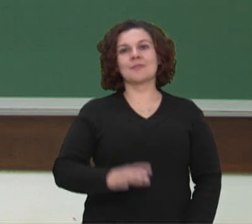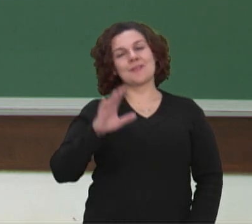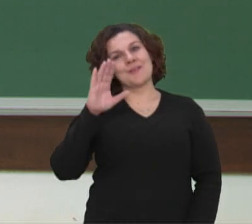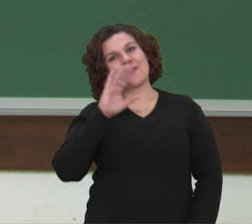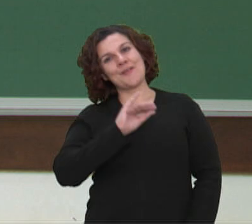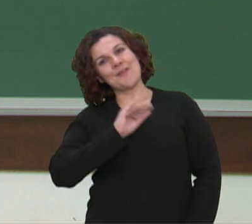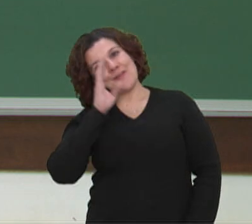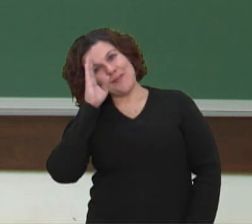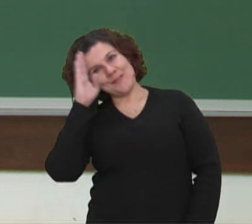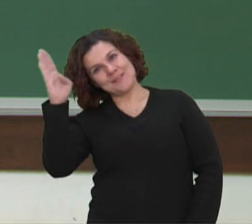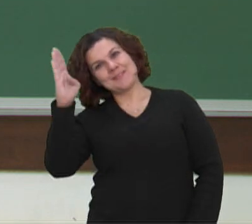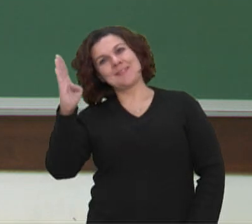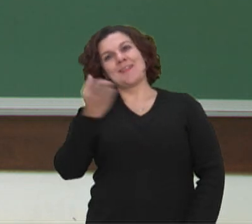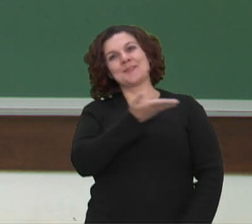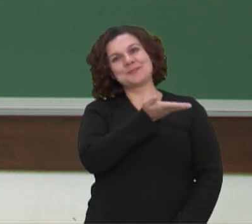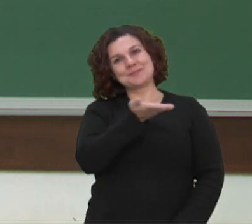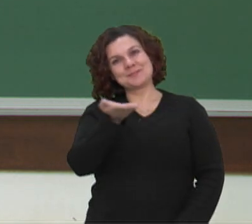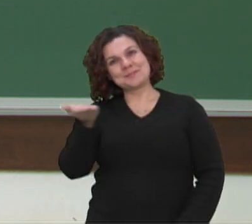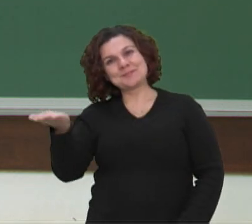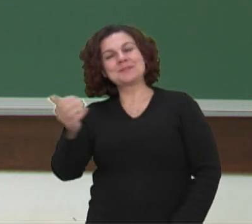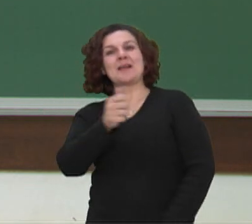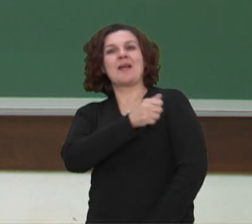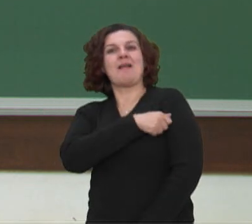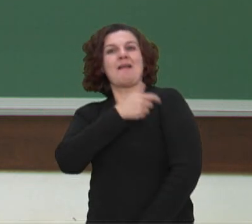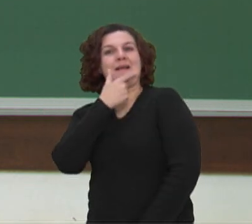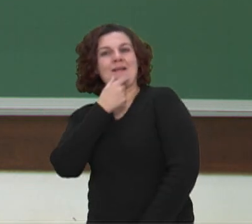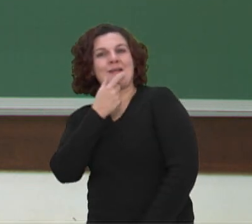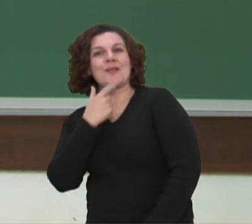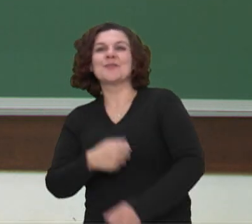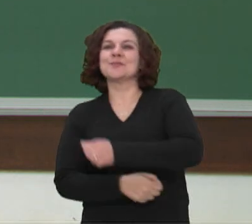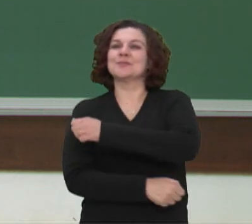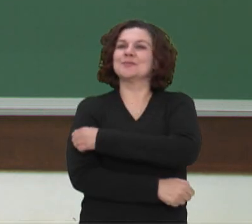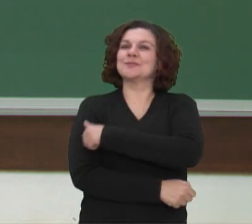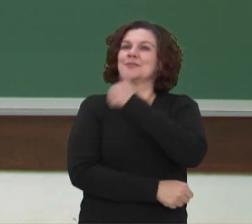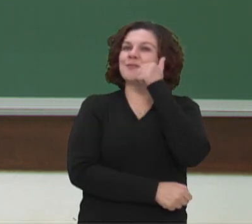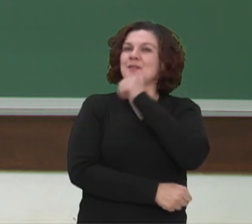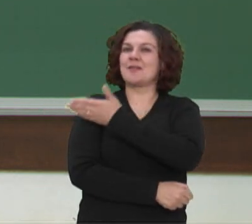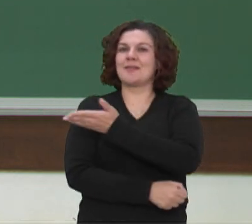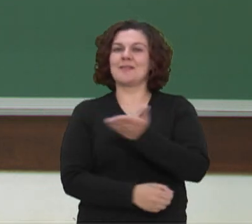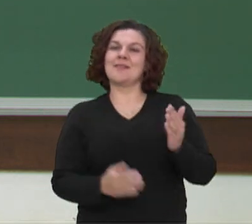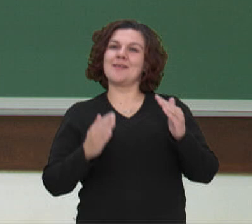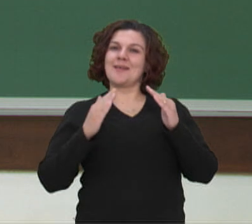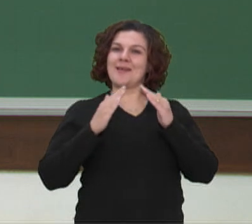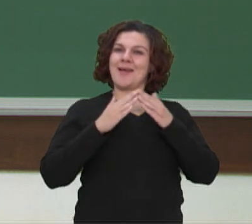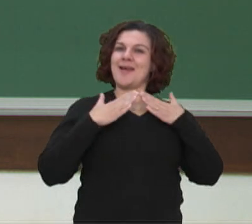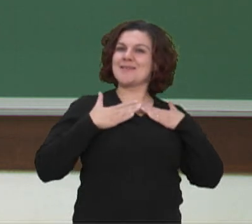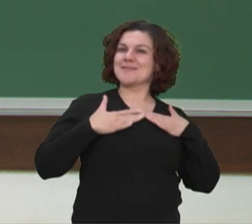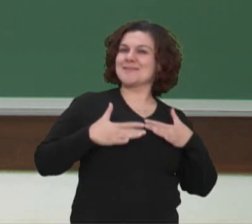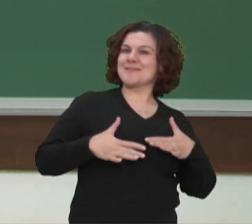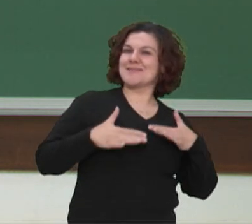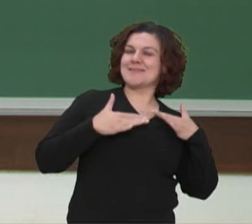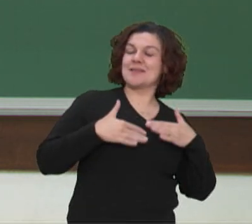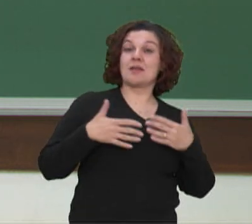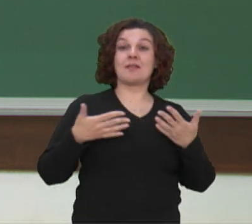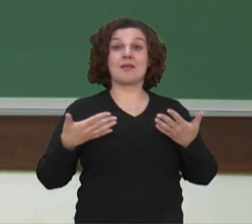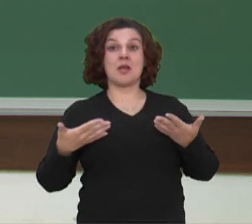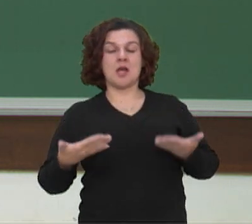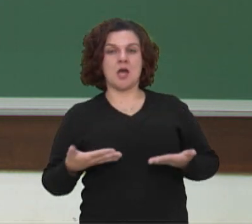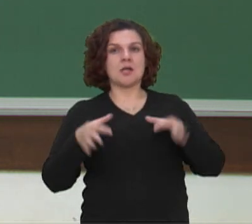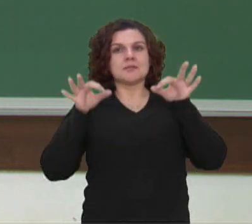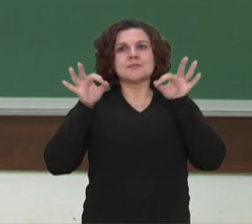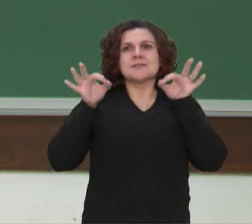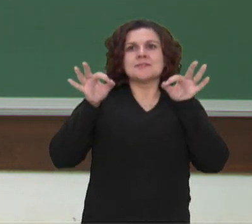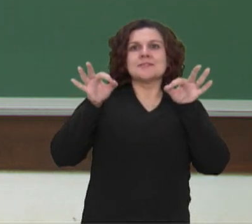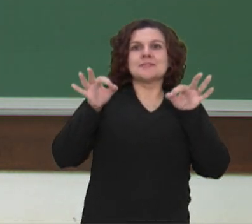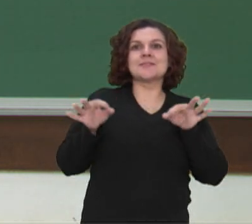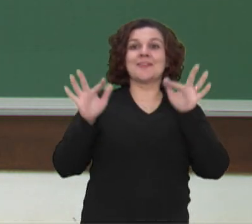Olá, meus queridos alunos, minhas queridas alunas, em casa, tranquilo, hein? E agora eu tenho certeza que você